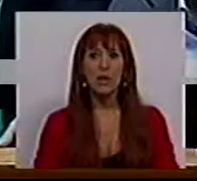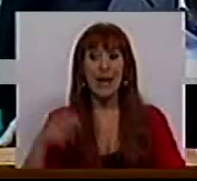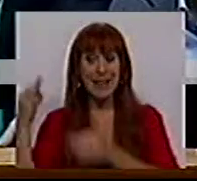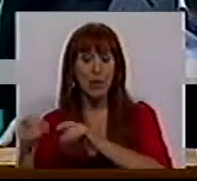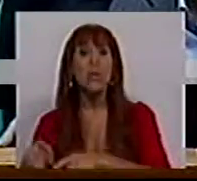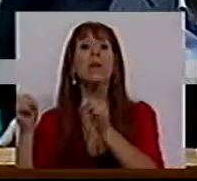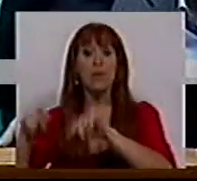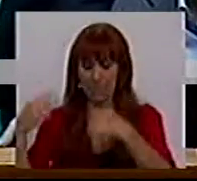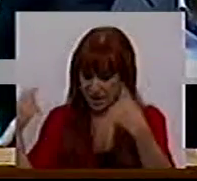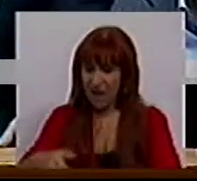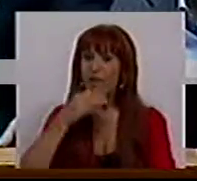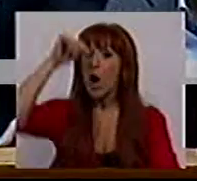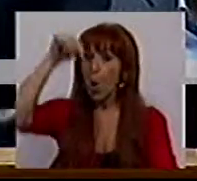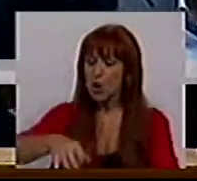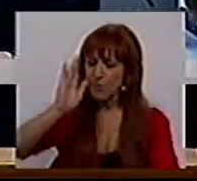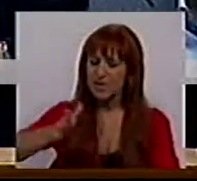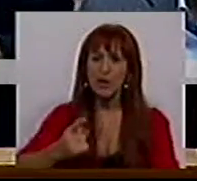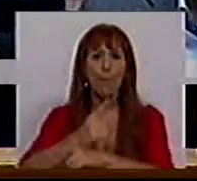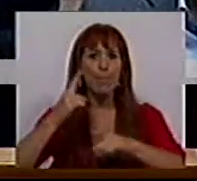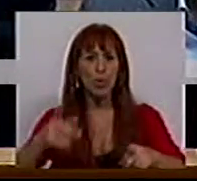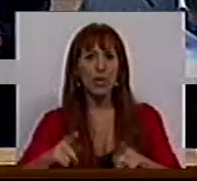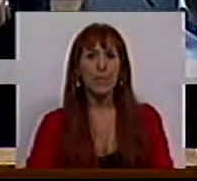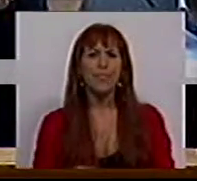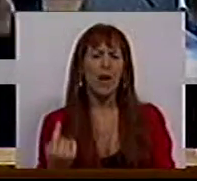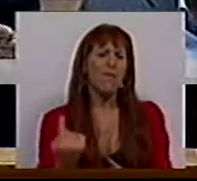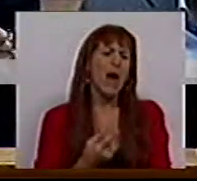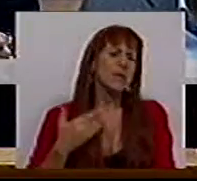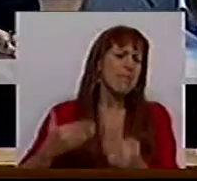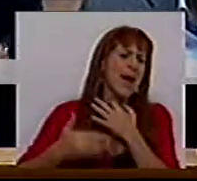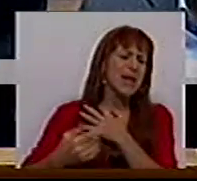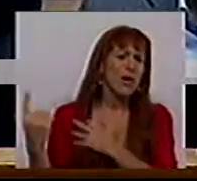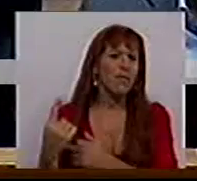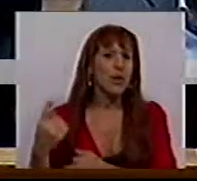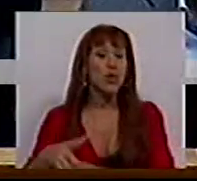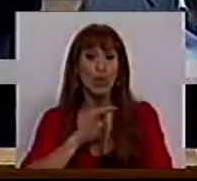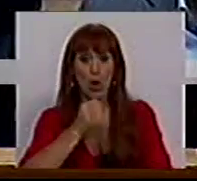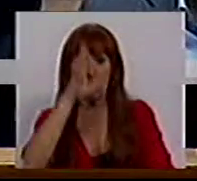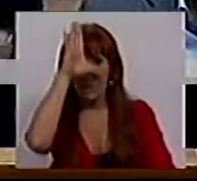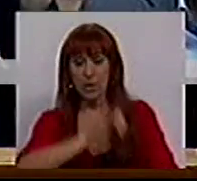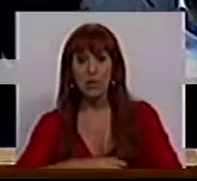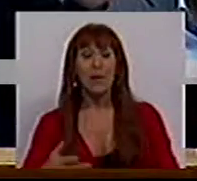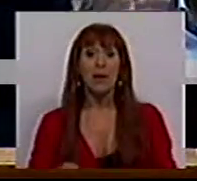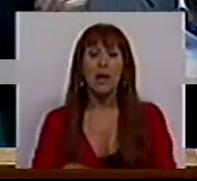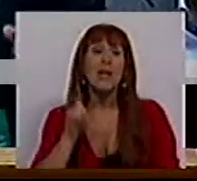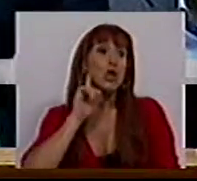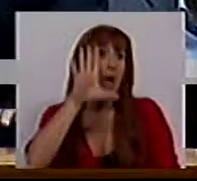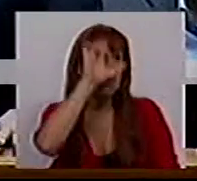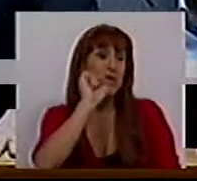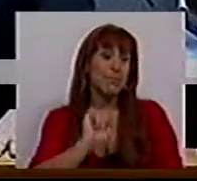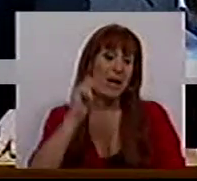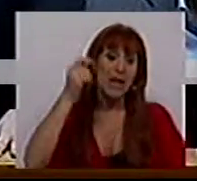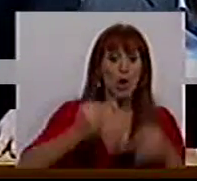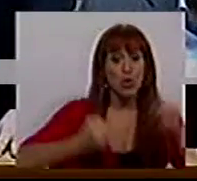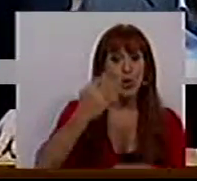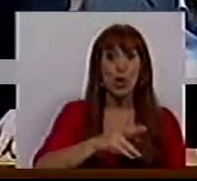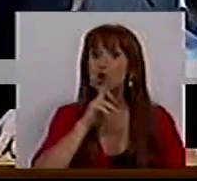justiça também tem de falar hoje. Porque há várias semanas que o Sr. Primeiro-Ministro e a Sra. Ministra da